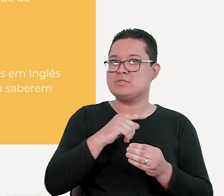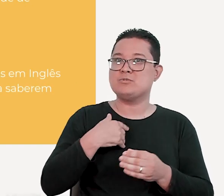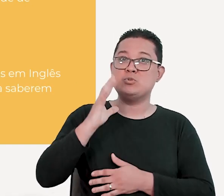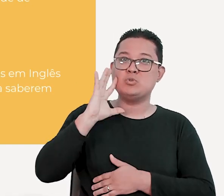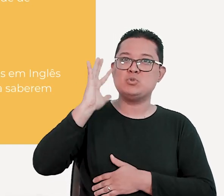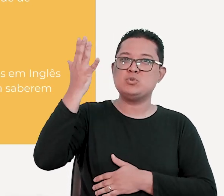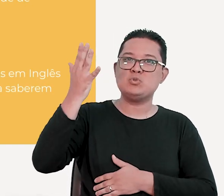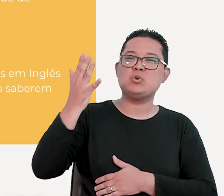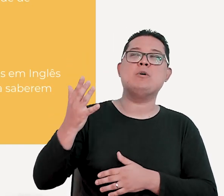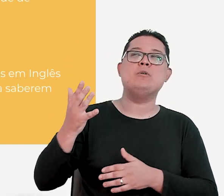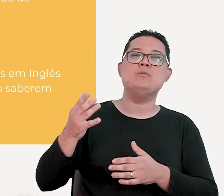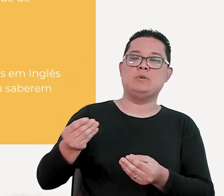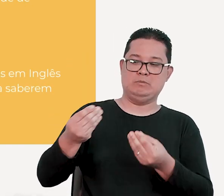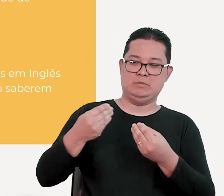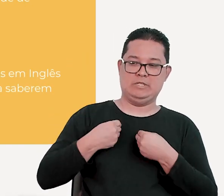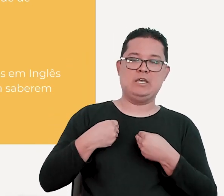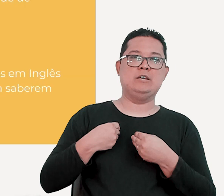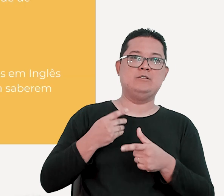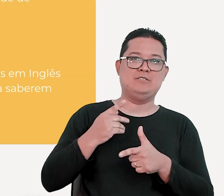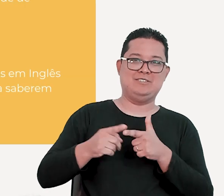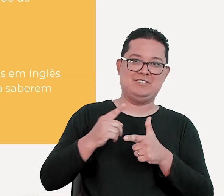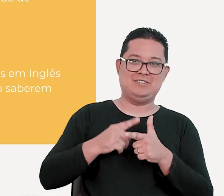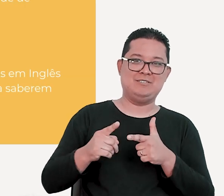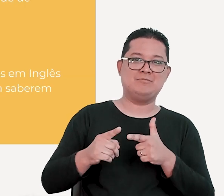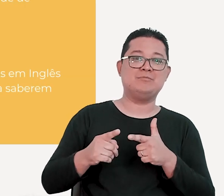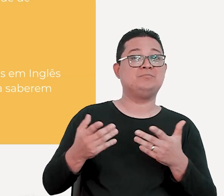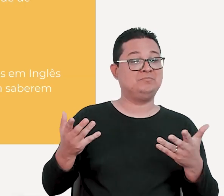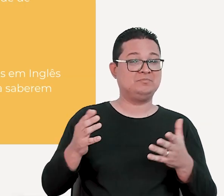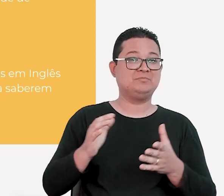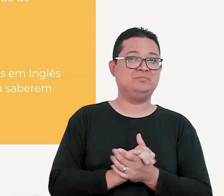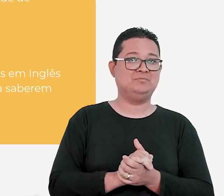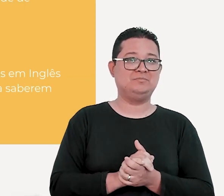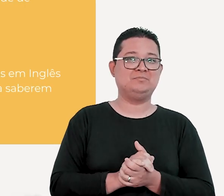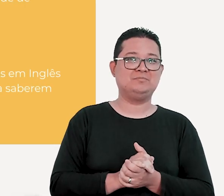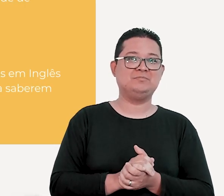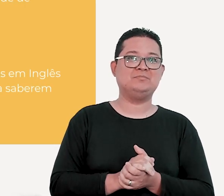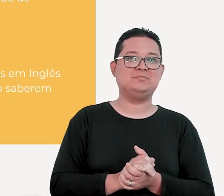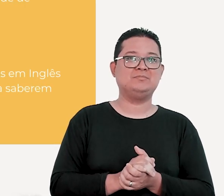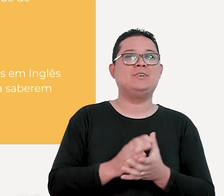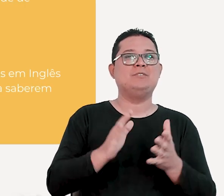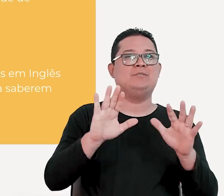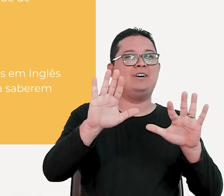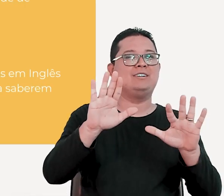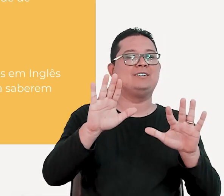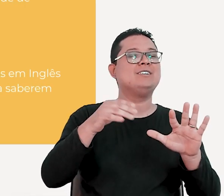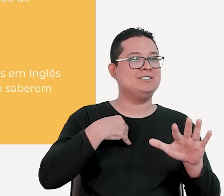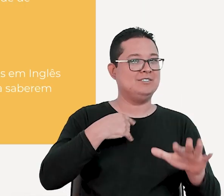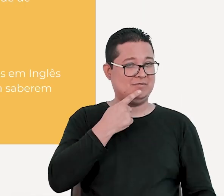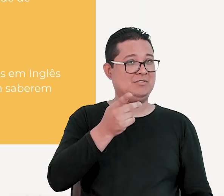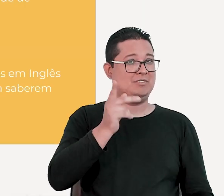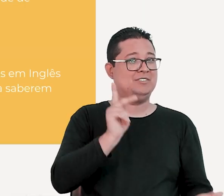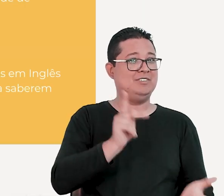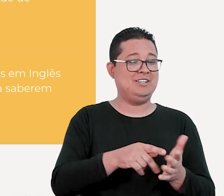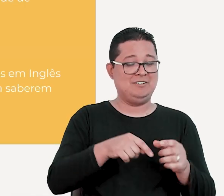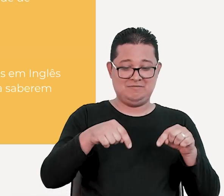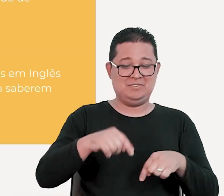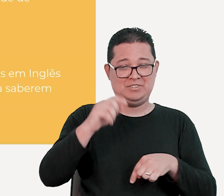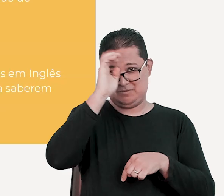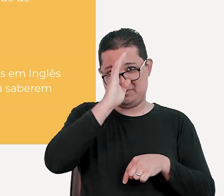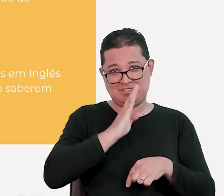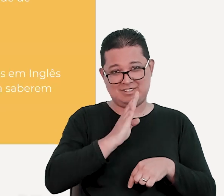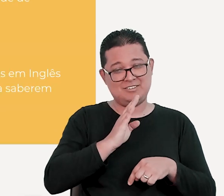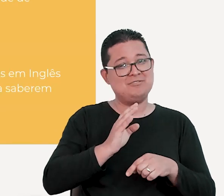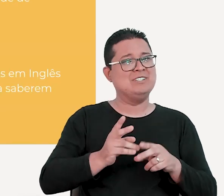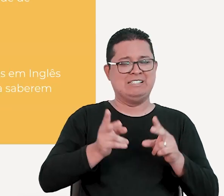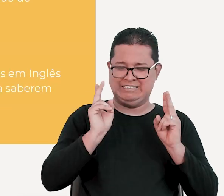como que você resolve os seus problemas. E, gente, na boa, se tem um povo que sabe resolver problema é brasileiro. Então,